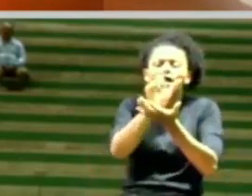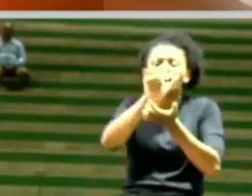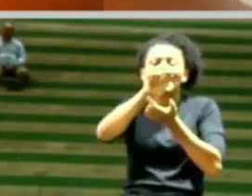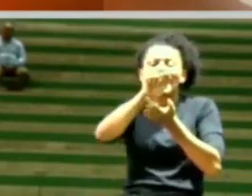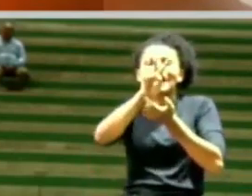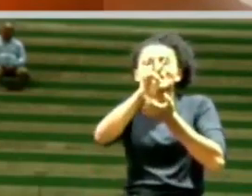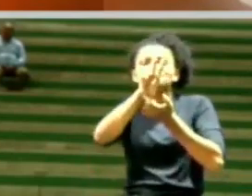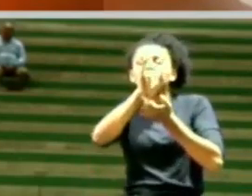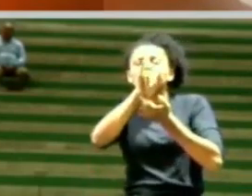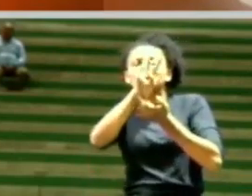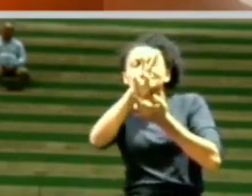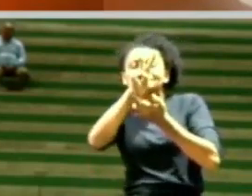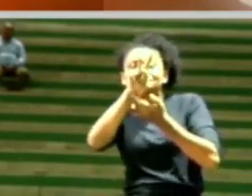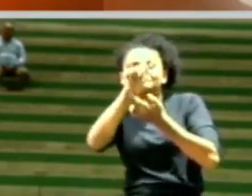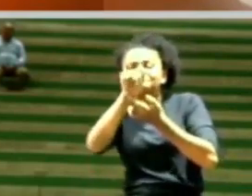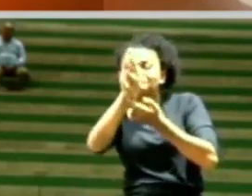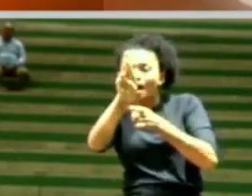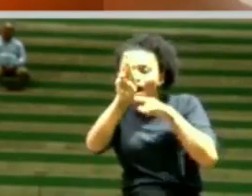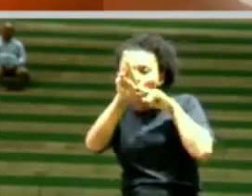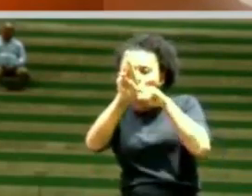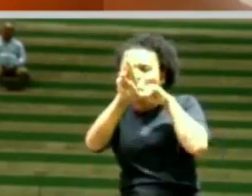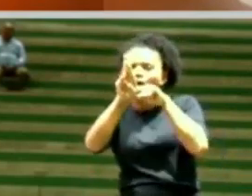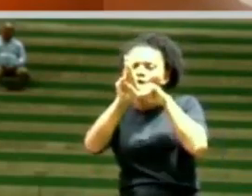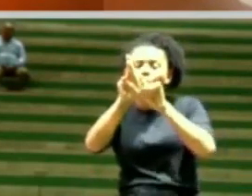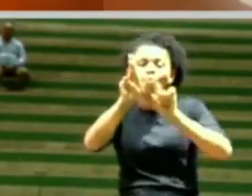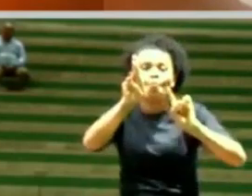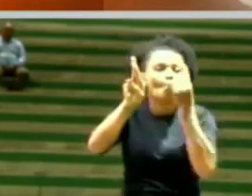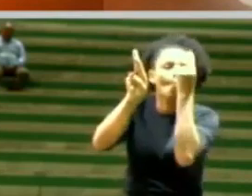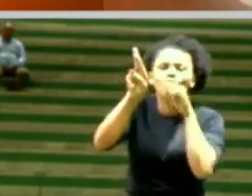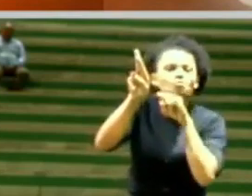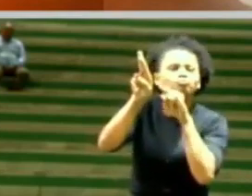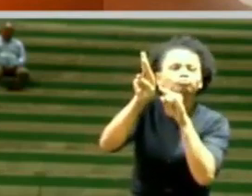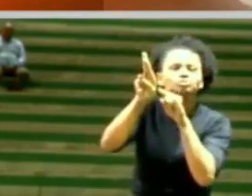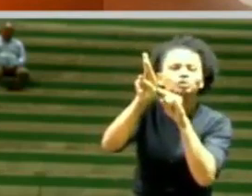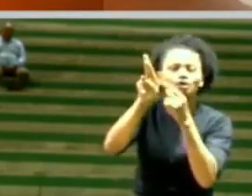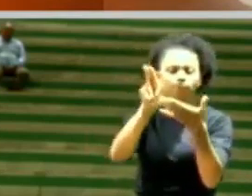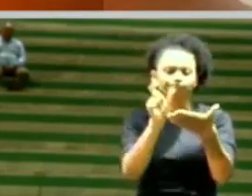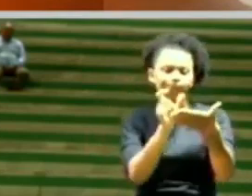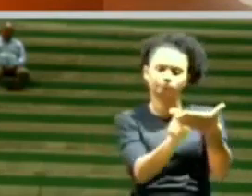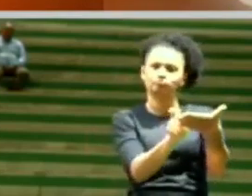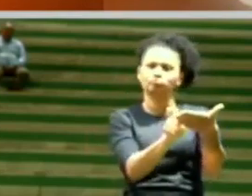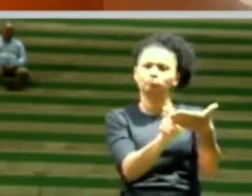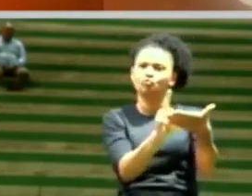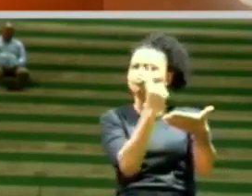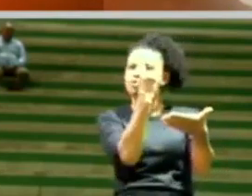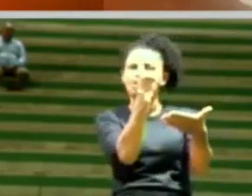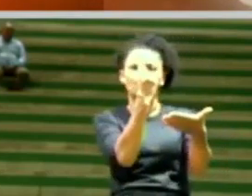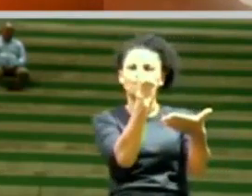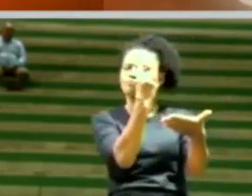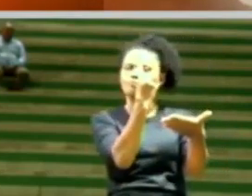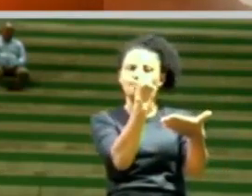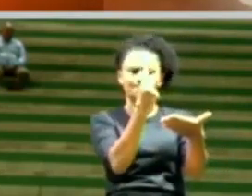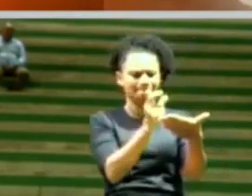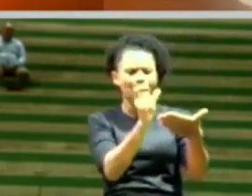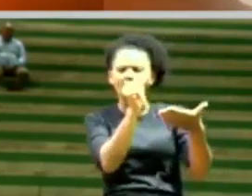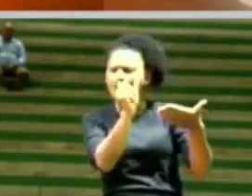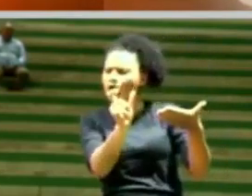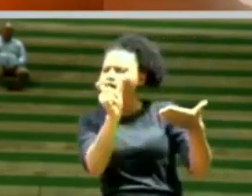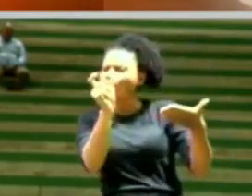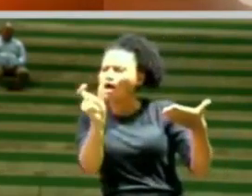avivar desta forma é a única vez que ela aparece. Aparecem palavras